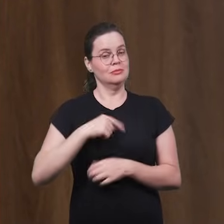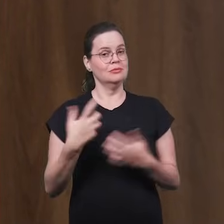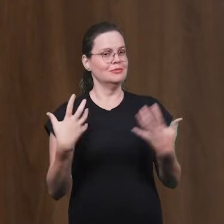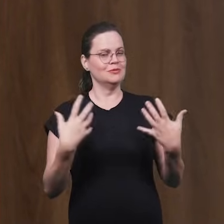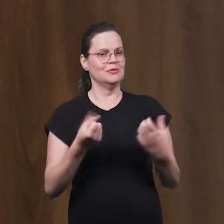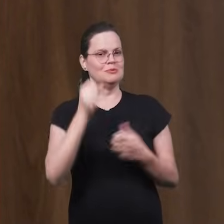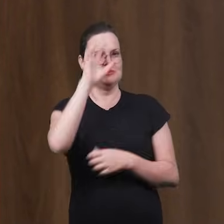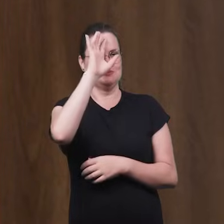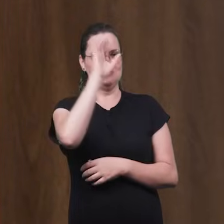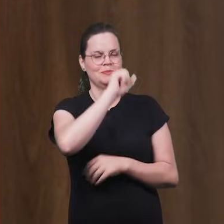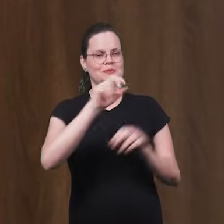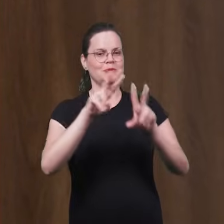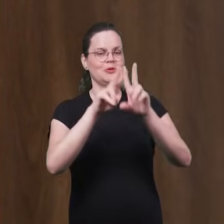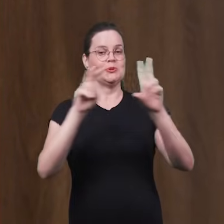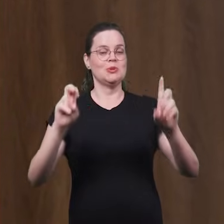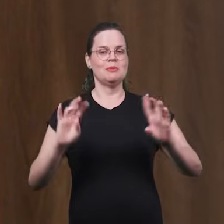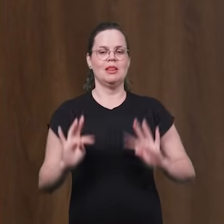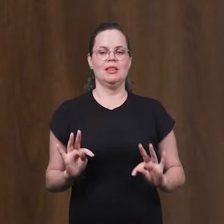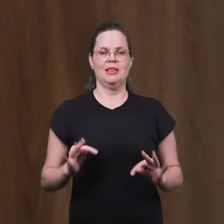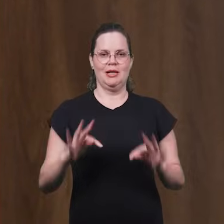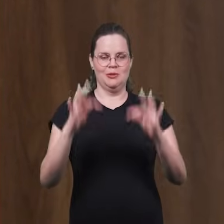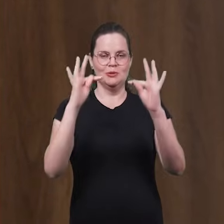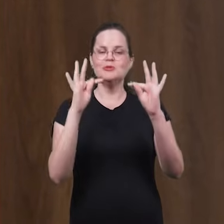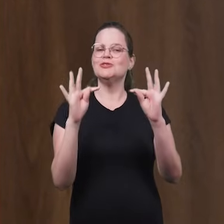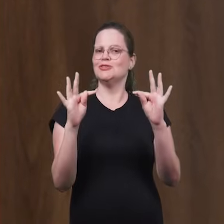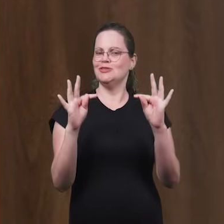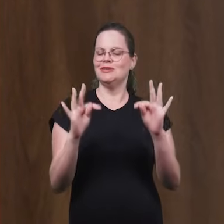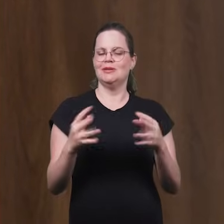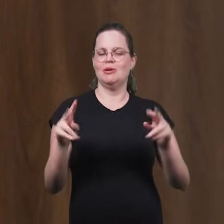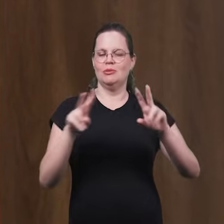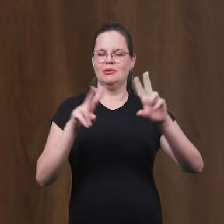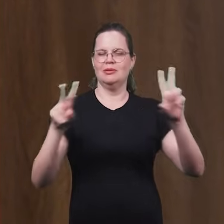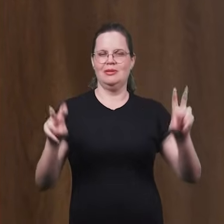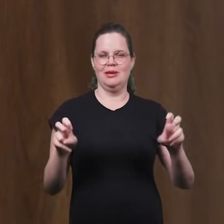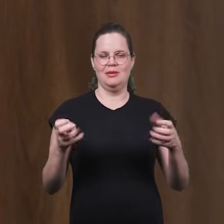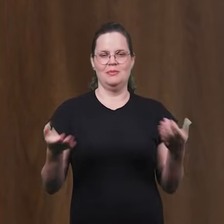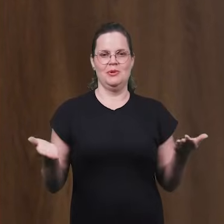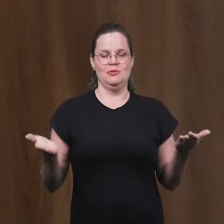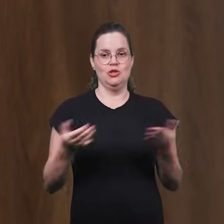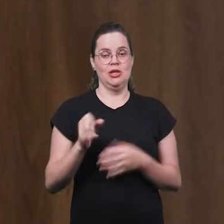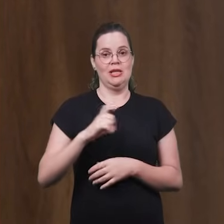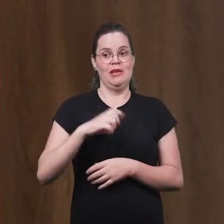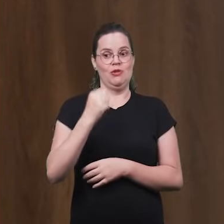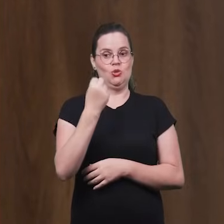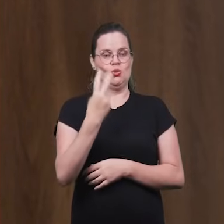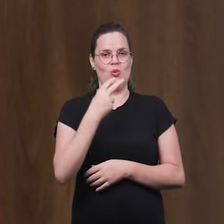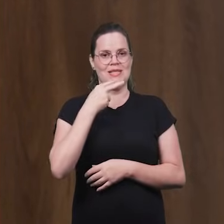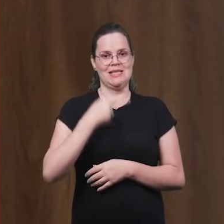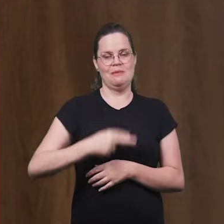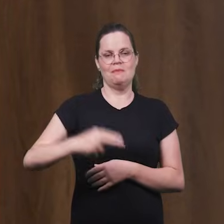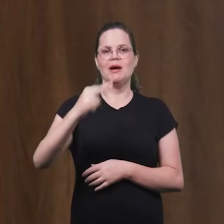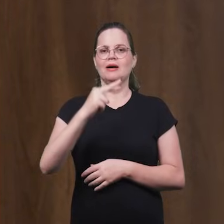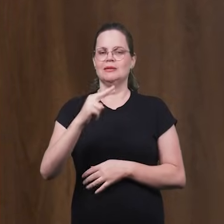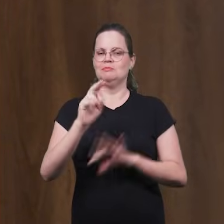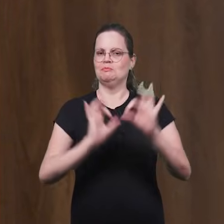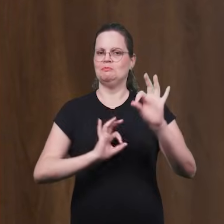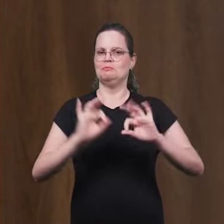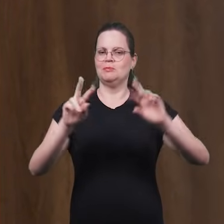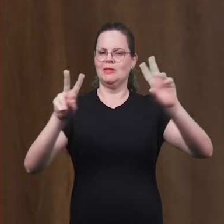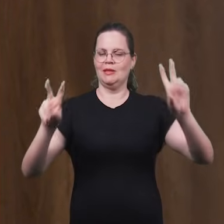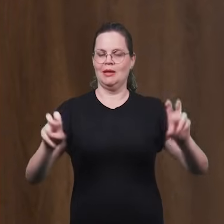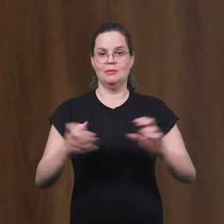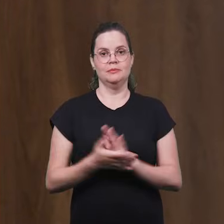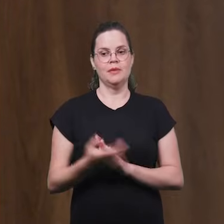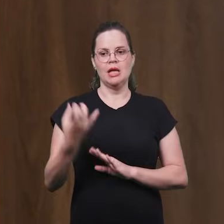pouco sobre tecnologia, que tem sido o nosso tema nessas 2 últimas semanas. Se você não